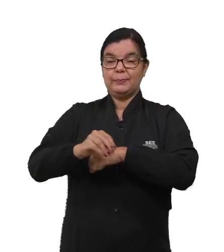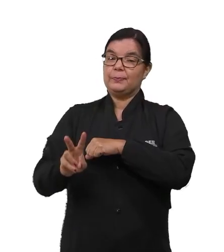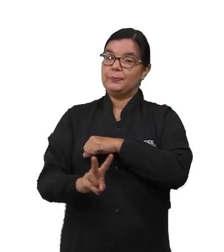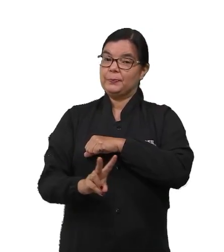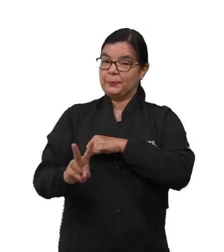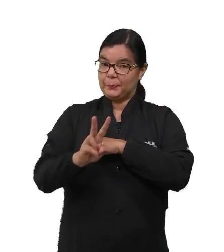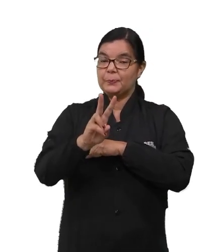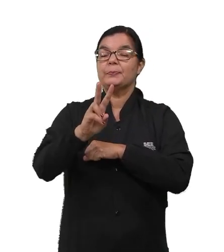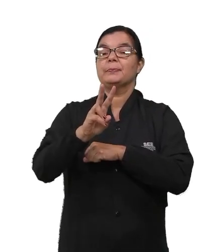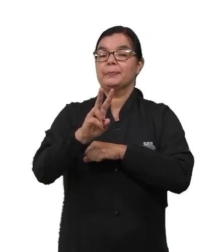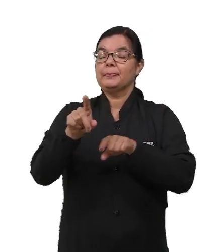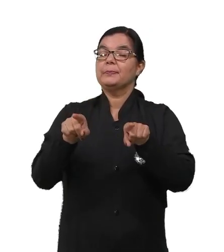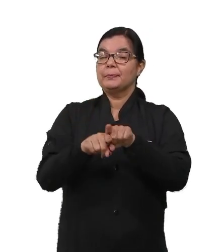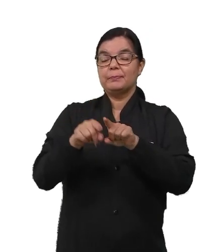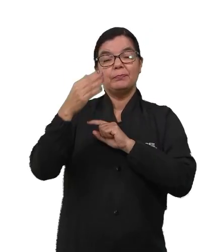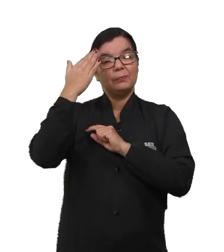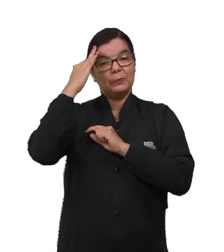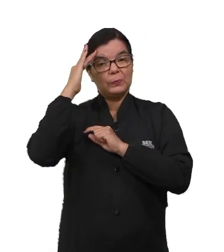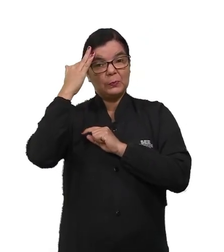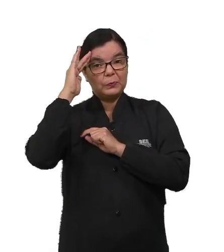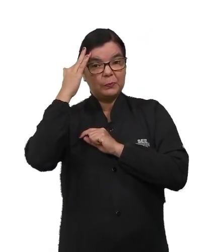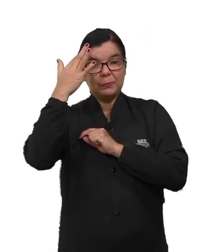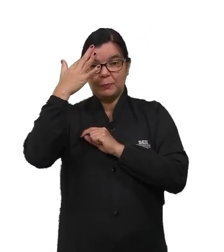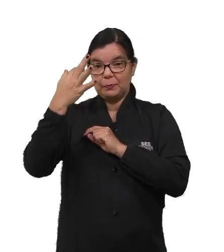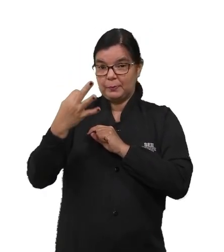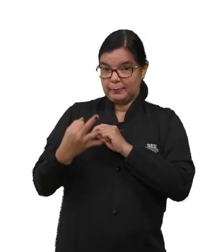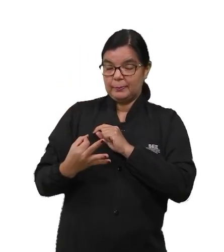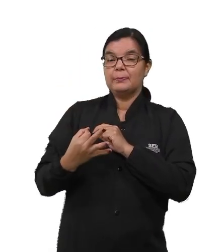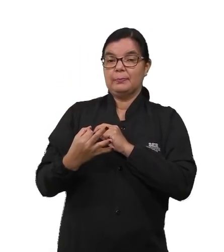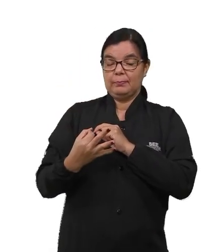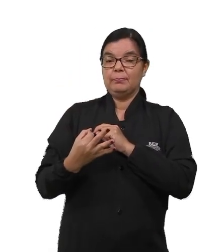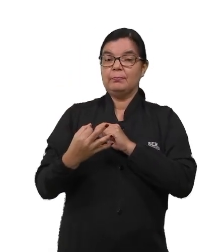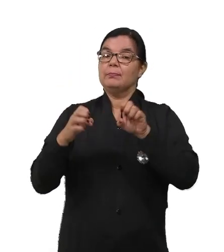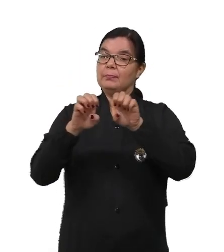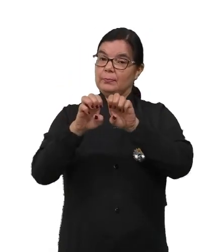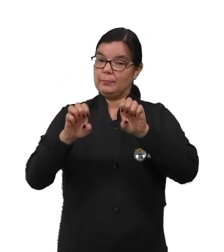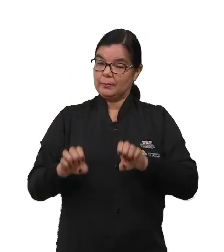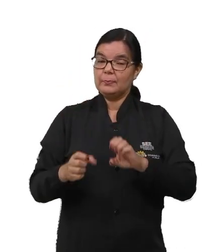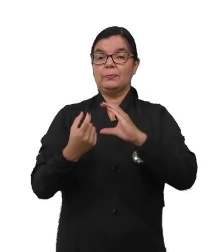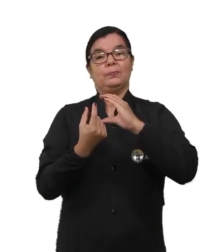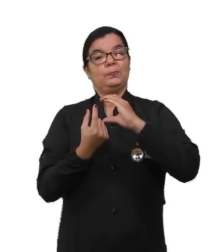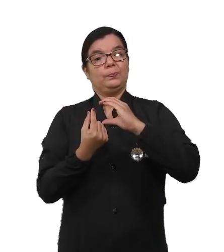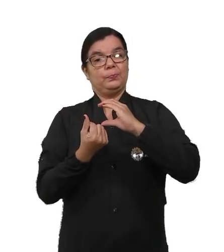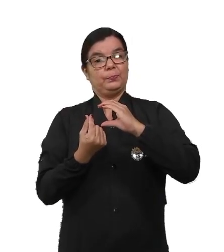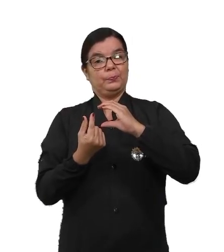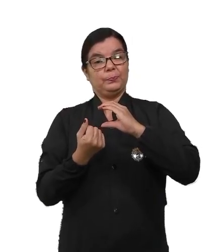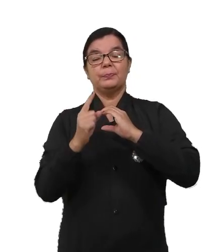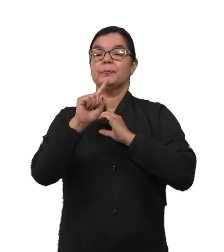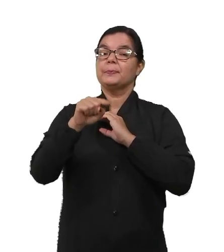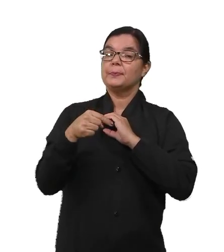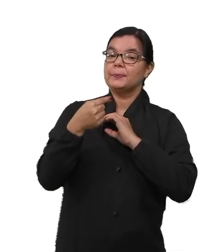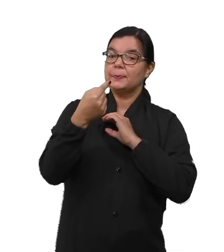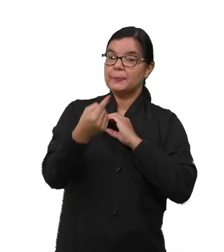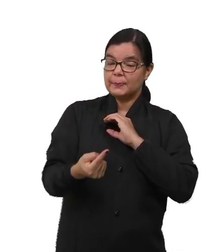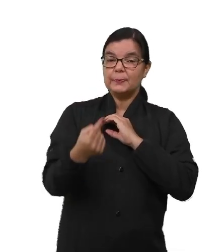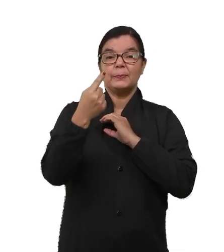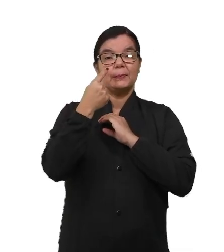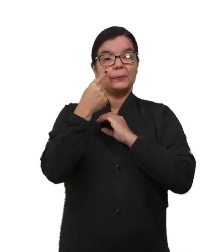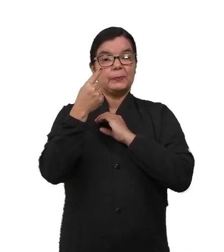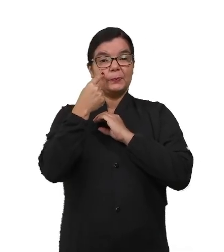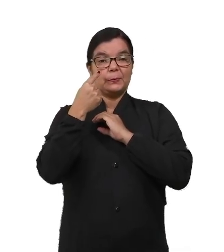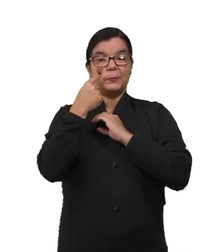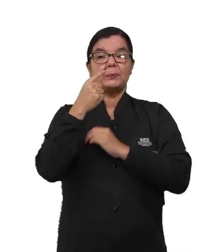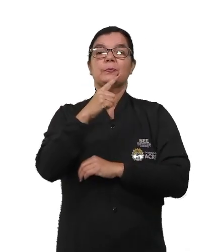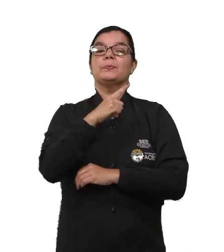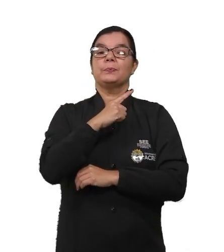valores e concepções definidas por essa estrutura capitalista. Em seguida, você observa aqui,